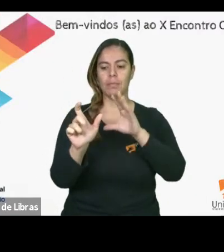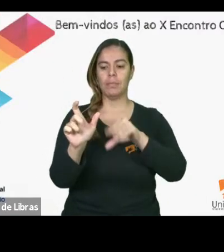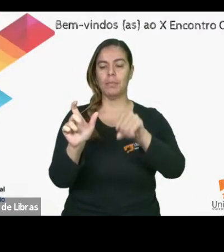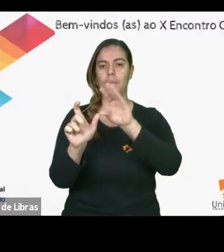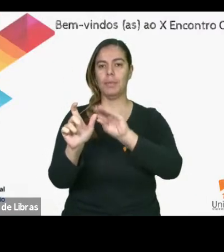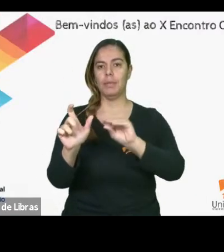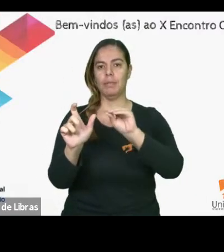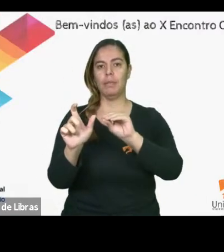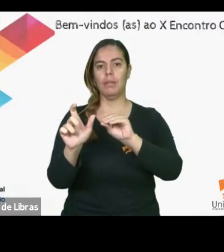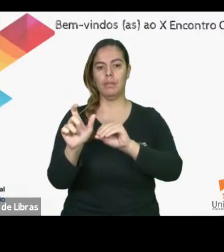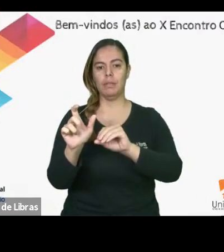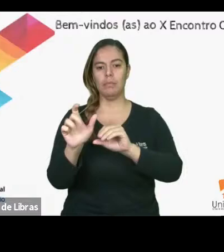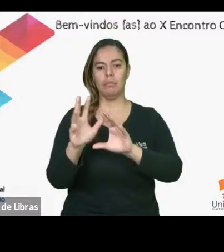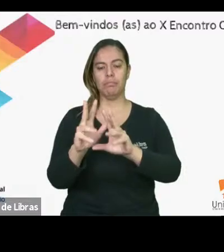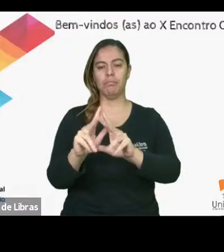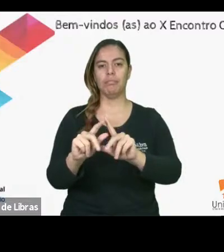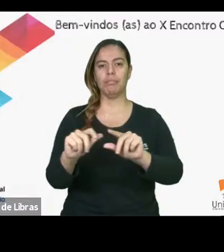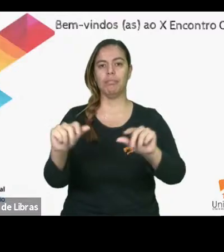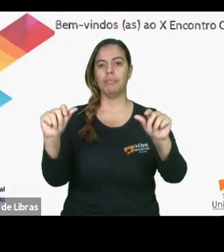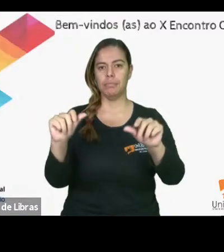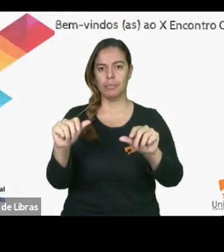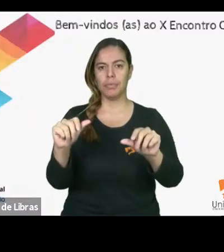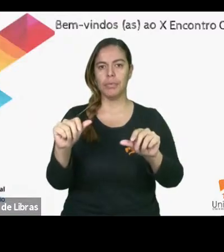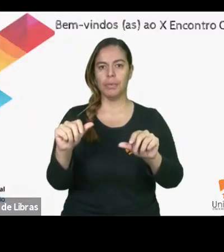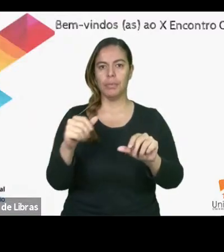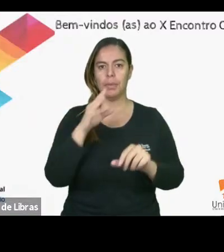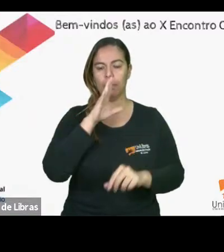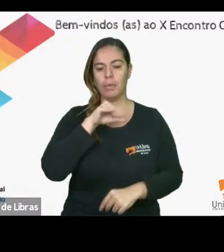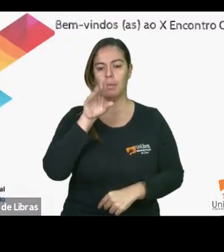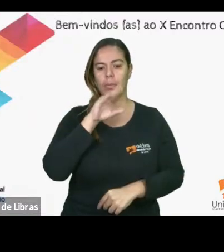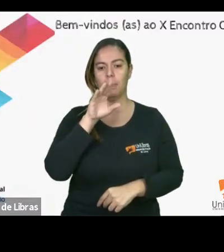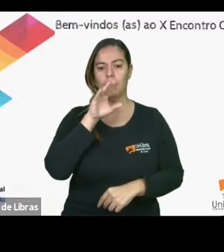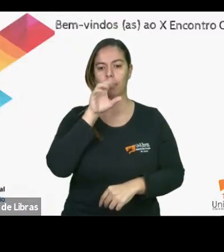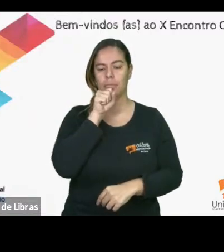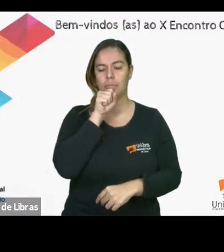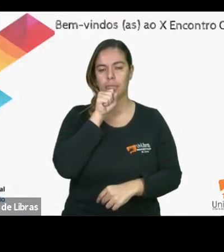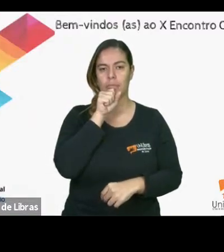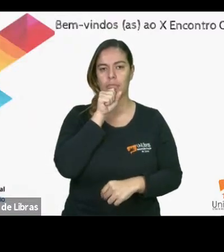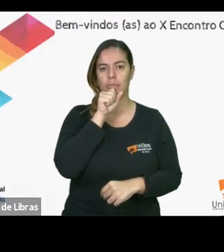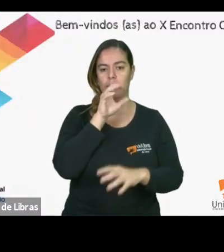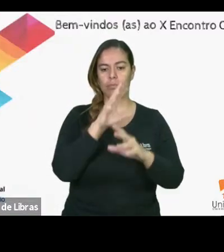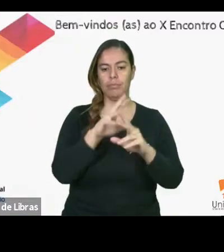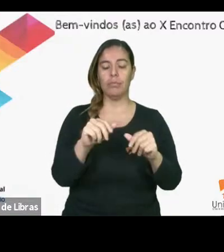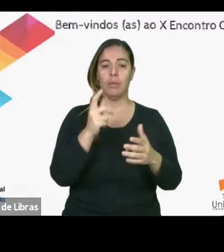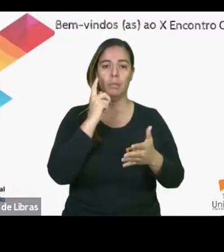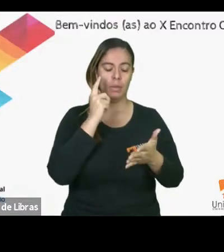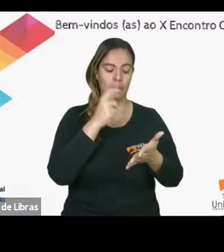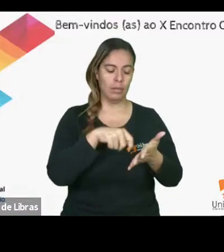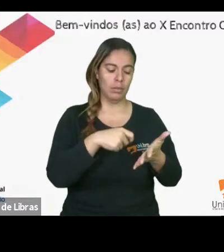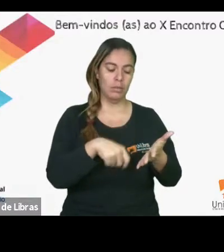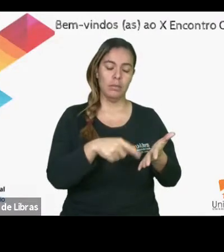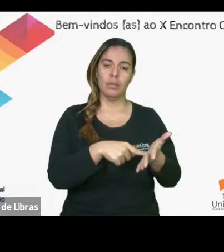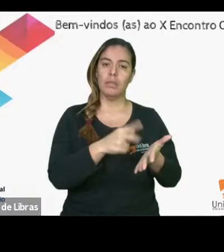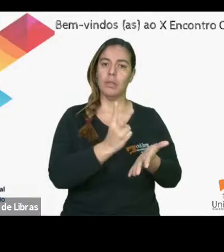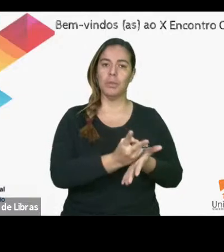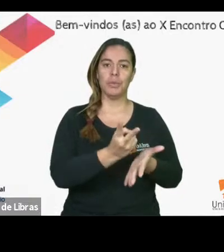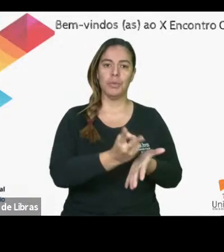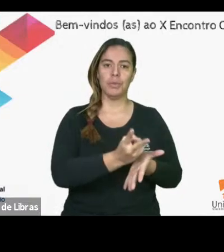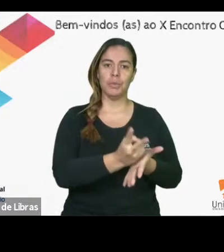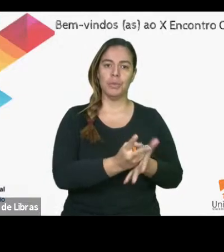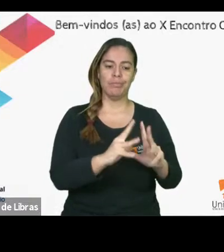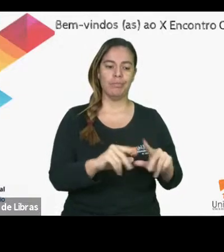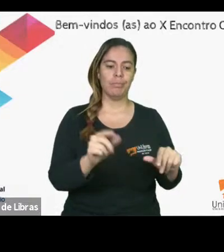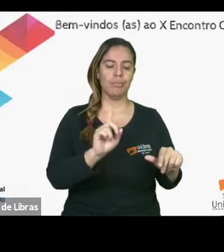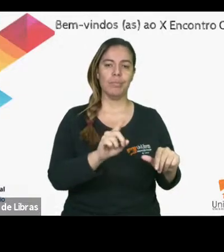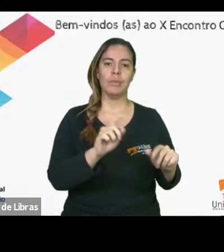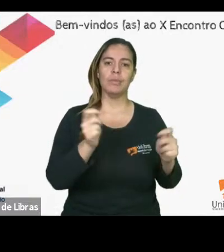ela desaparece quando o falante para de falar, e a linguagem escrita permanece e pode ser lida de